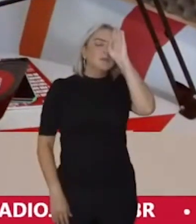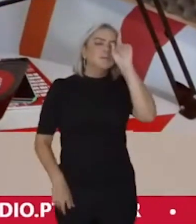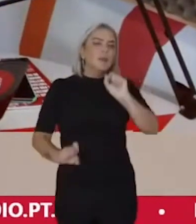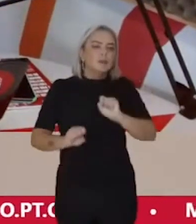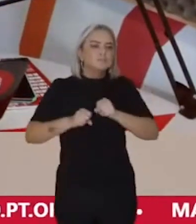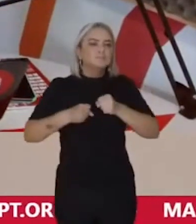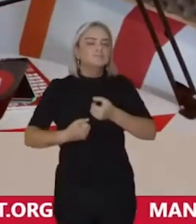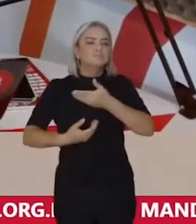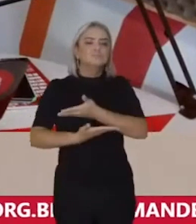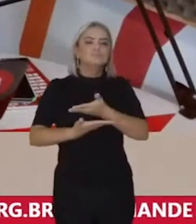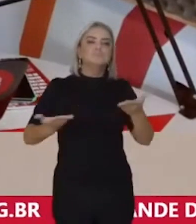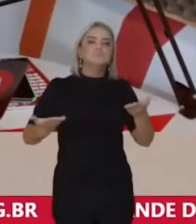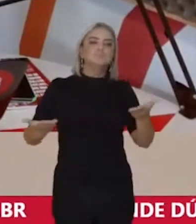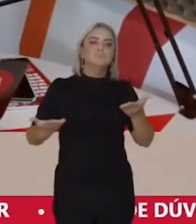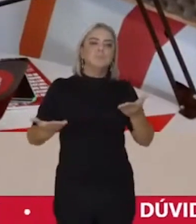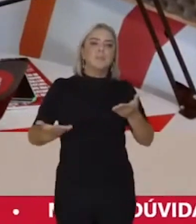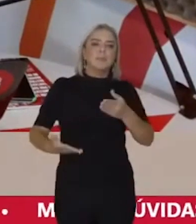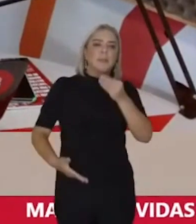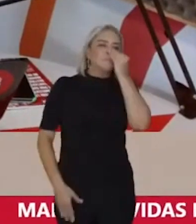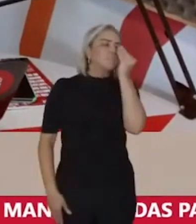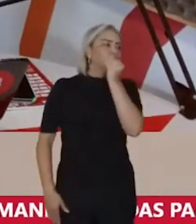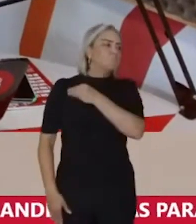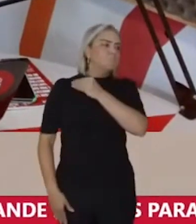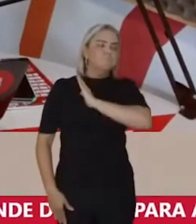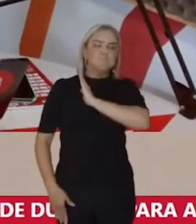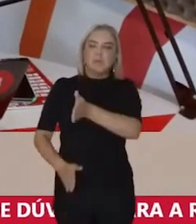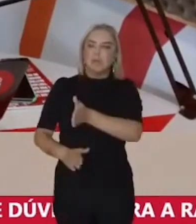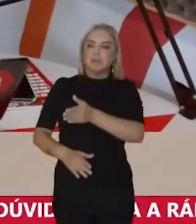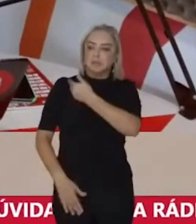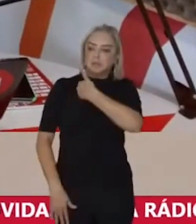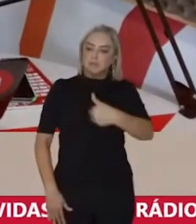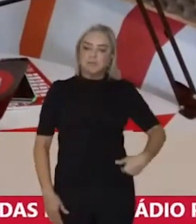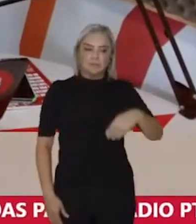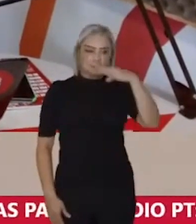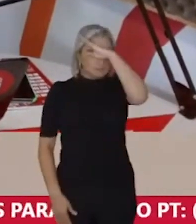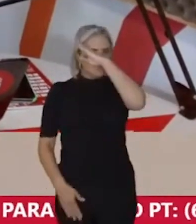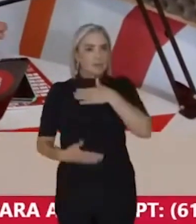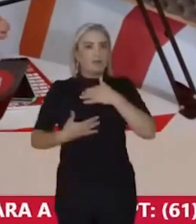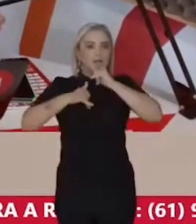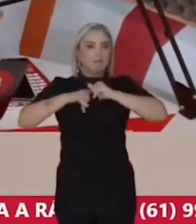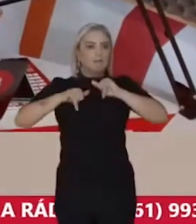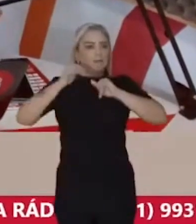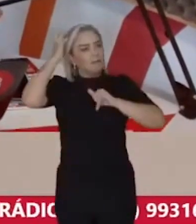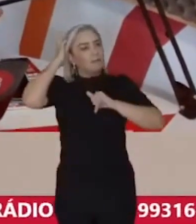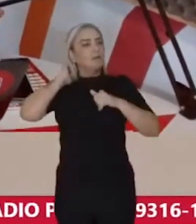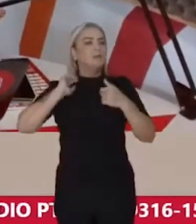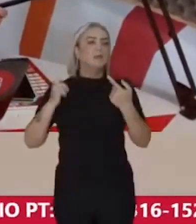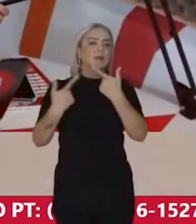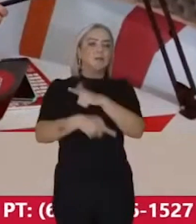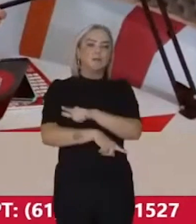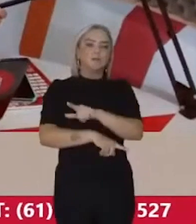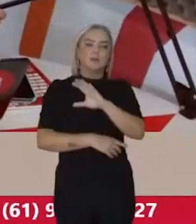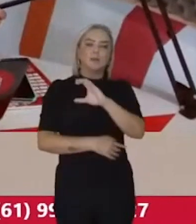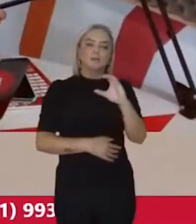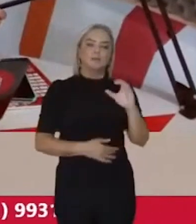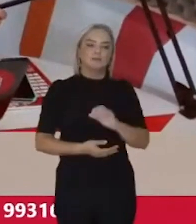enfrentar publicamente esse negacionismo do governo Bolsonaro e essa campanha difamatória contra a